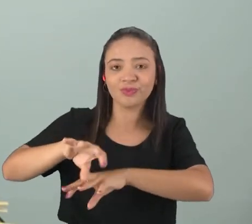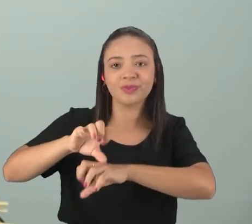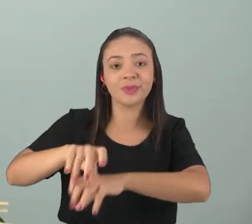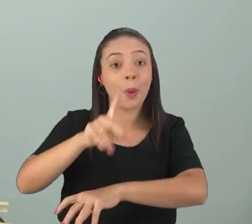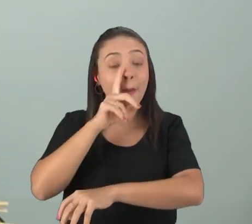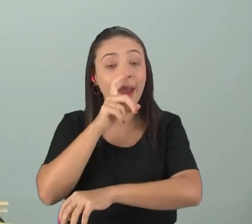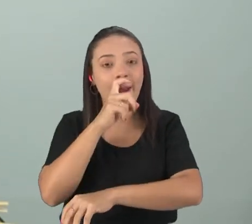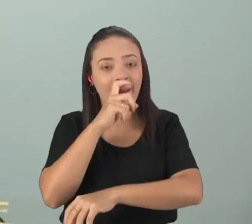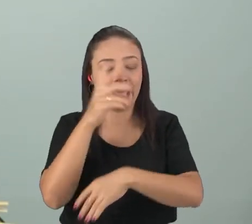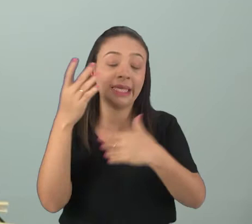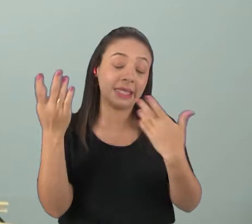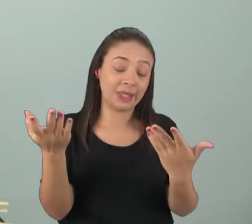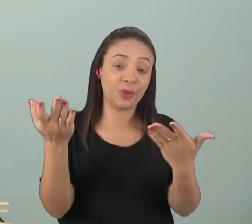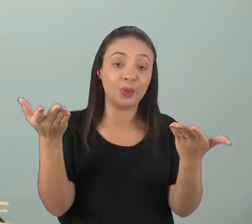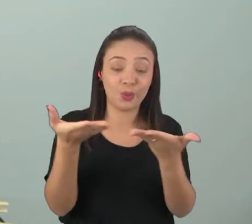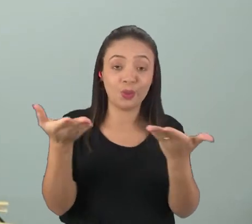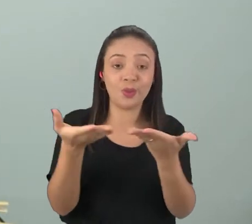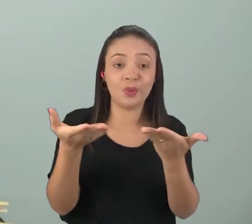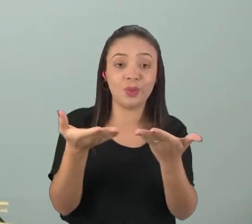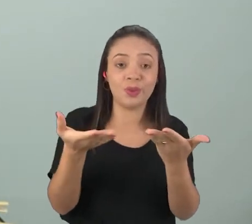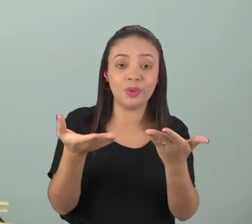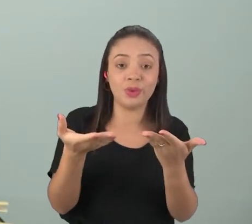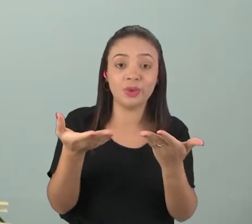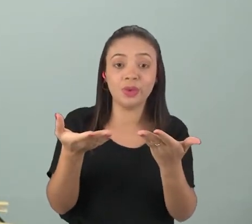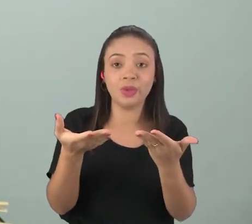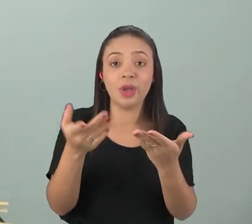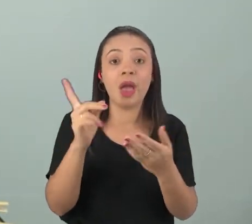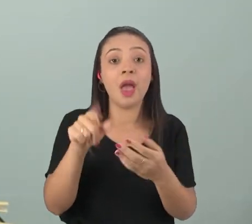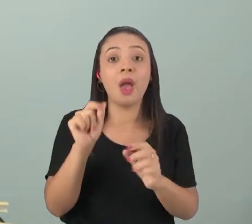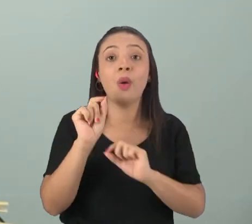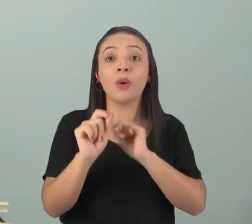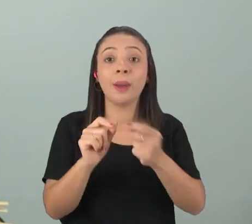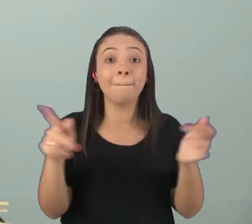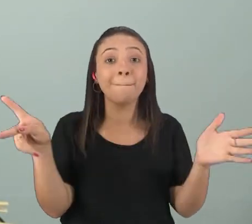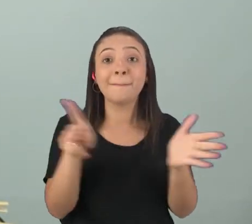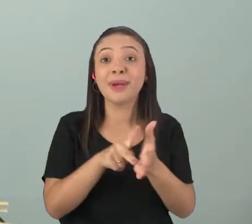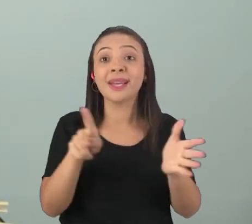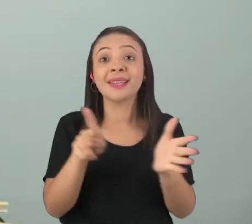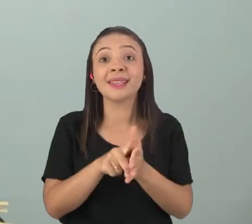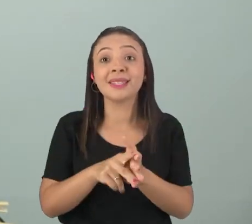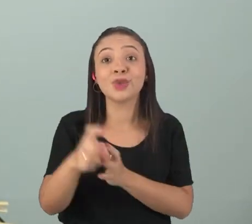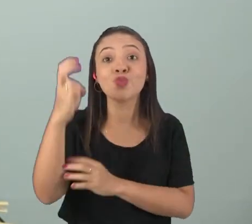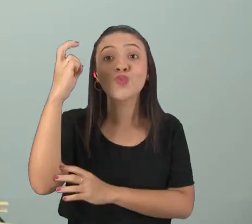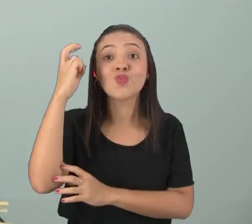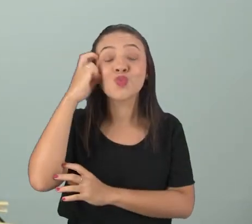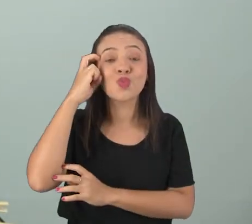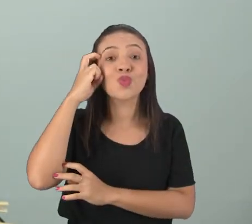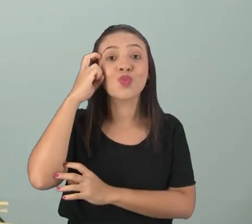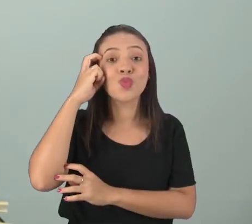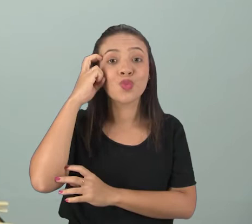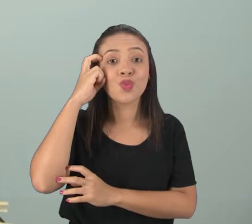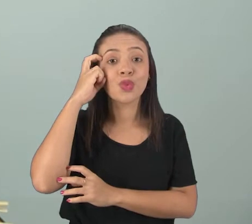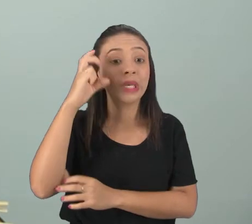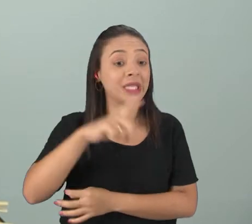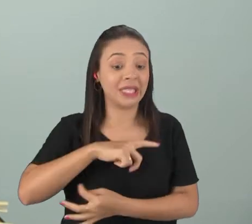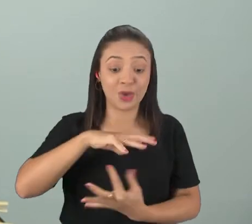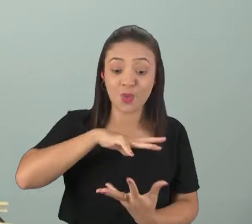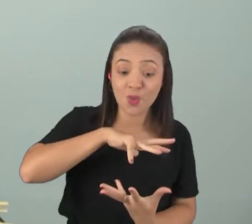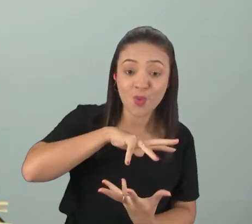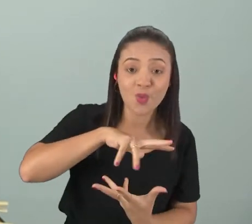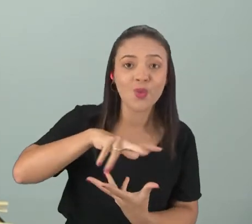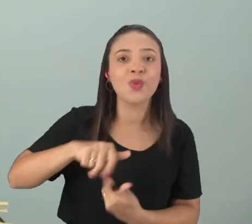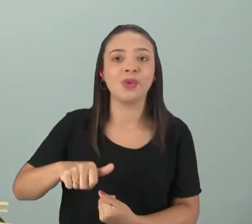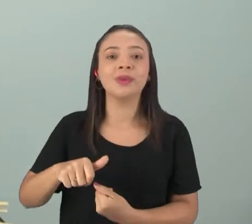geração. Então essas histórias hoje elas se tornaram patrimônio cultural, né? Hoje elas existem no mundo inteiro.